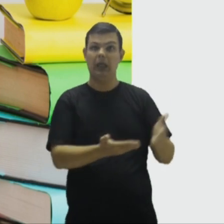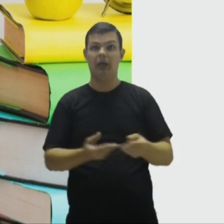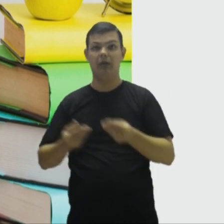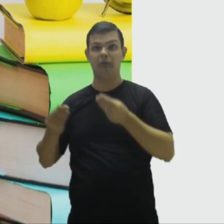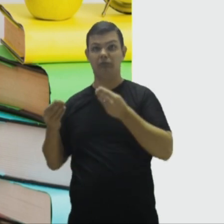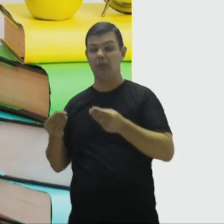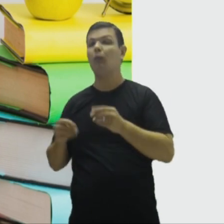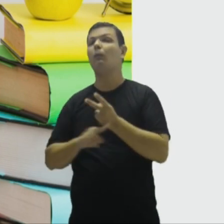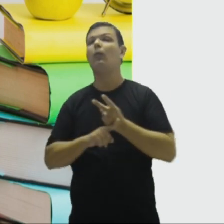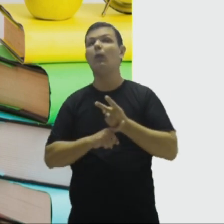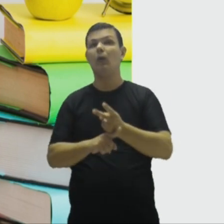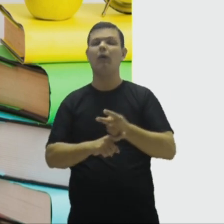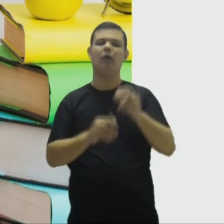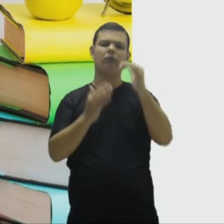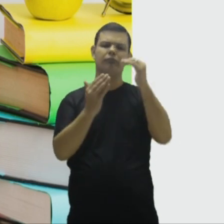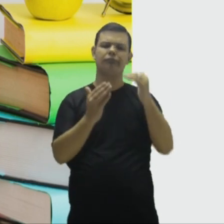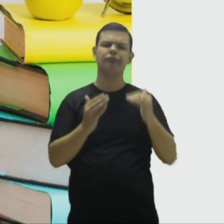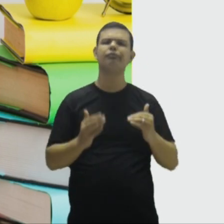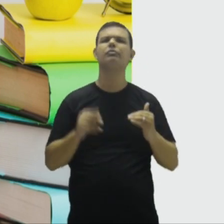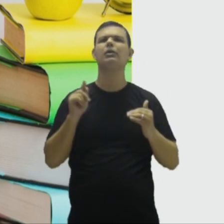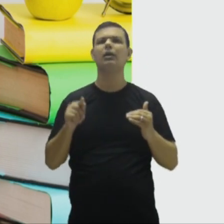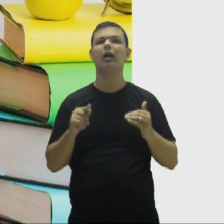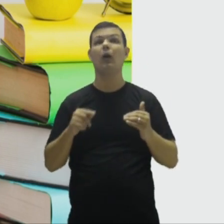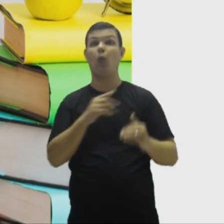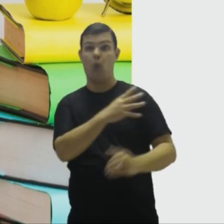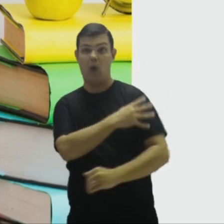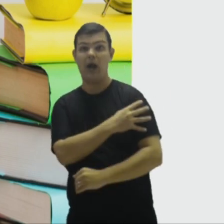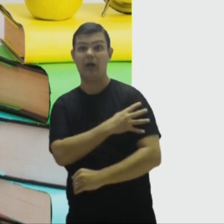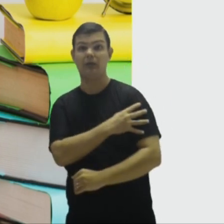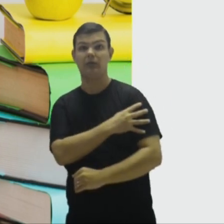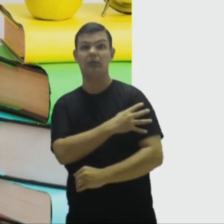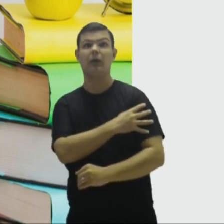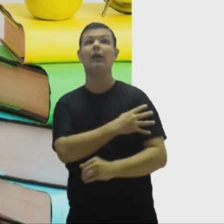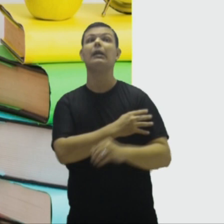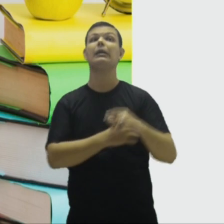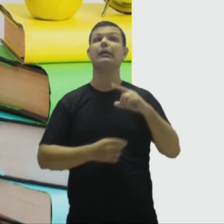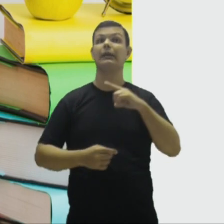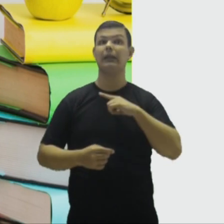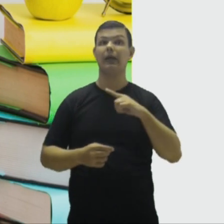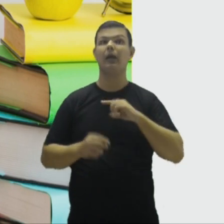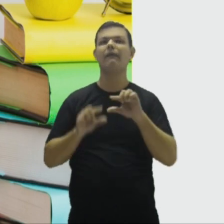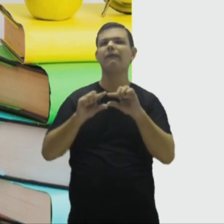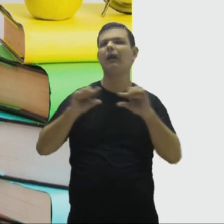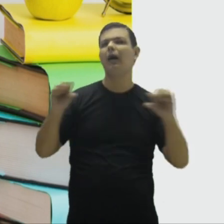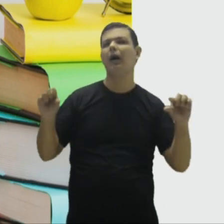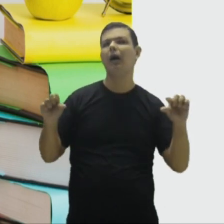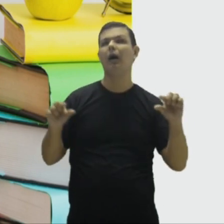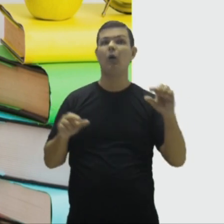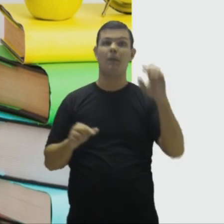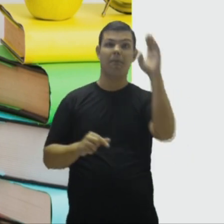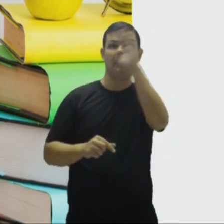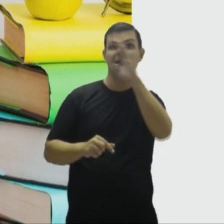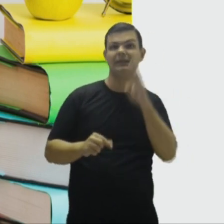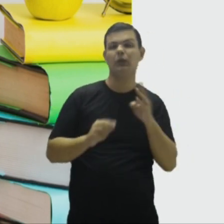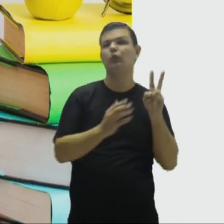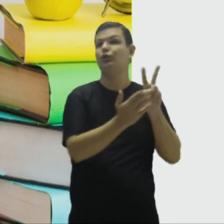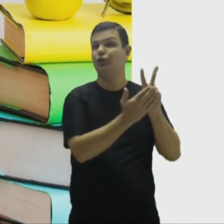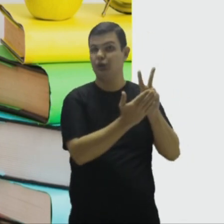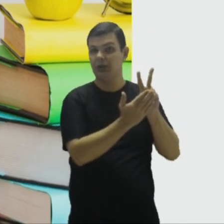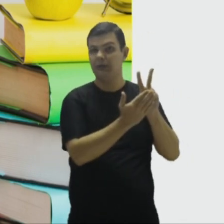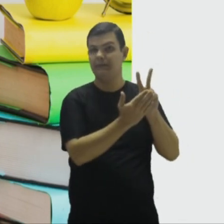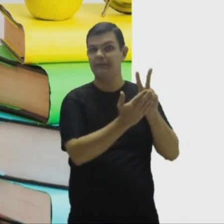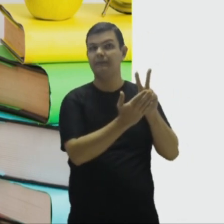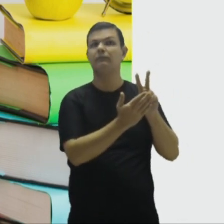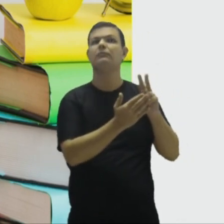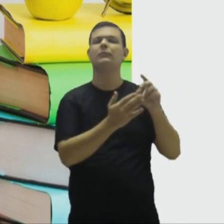você vai procurar um sumário. Para quem é do 4º ano, tem uma frasezinha lá escrita, o Brasil indígena.